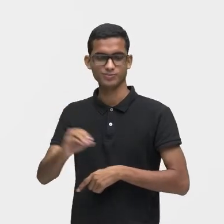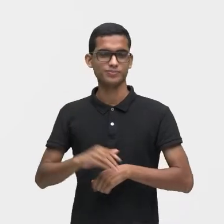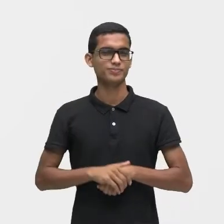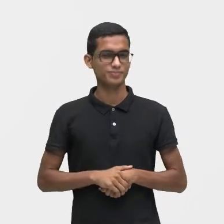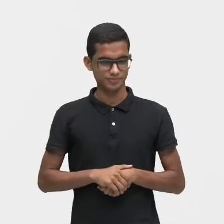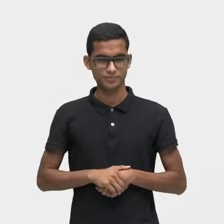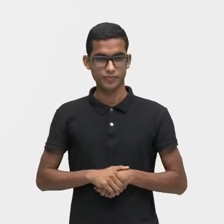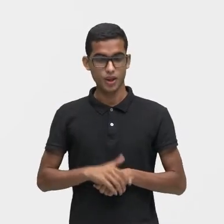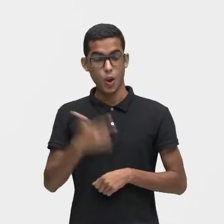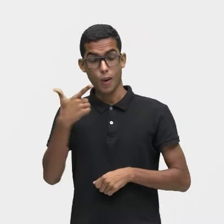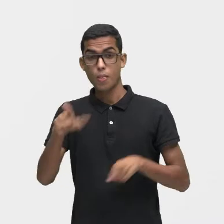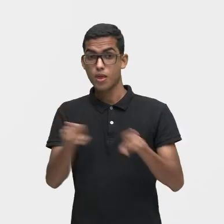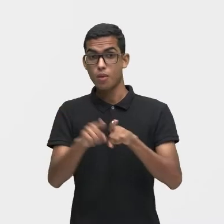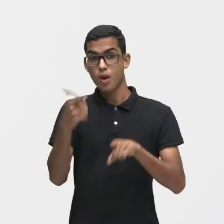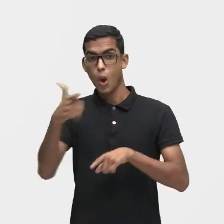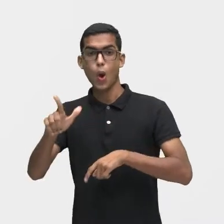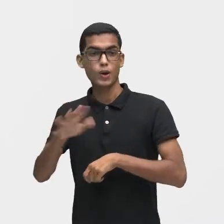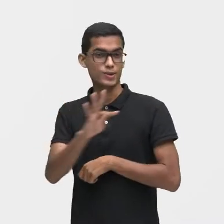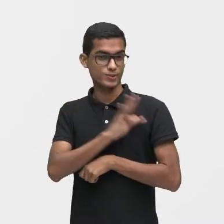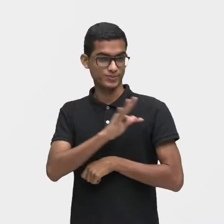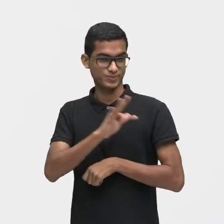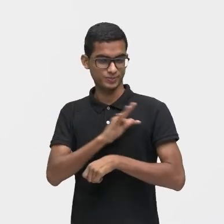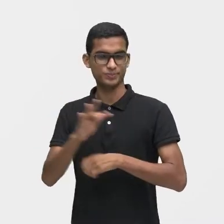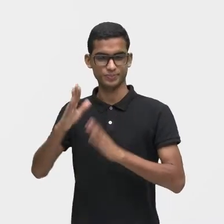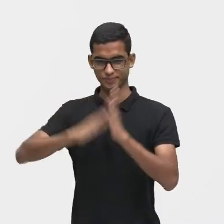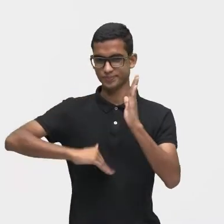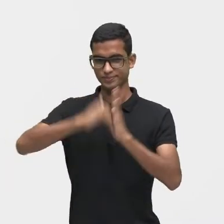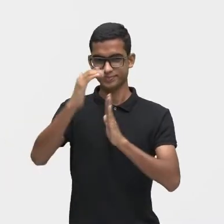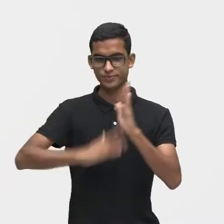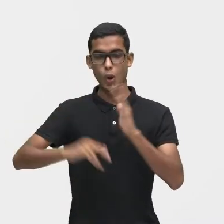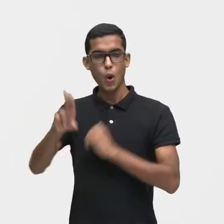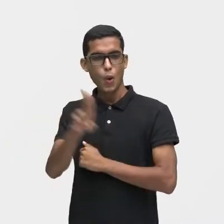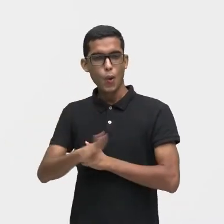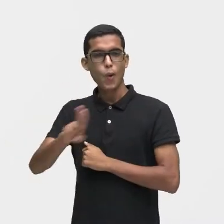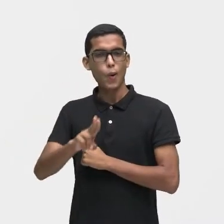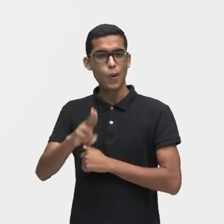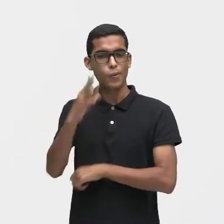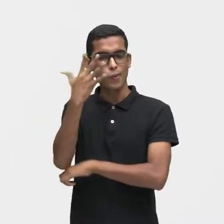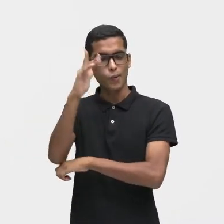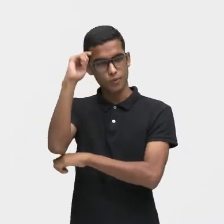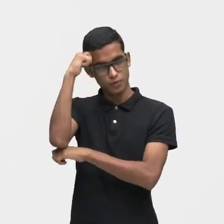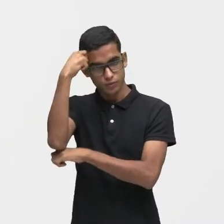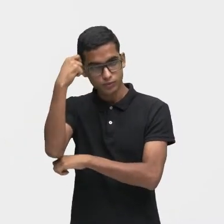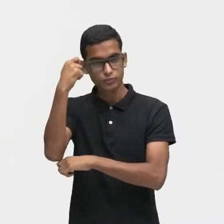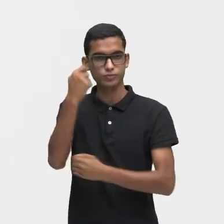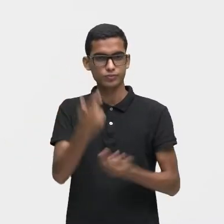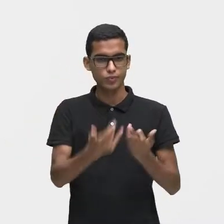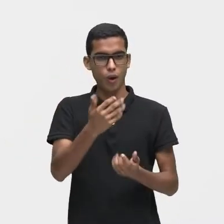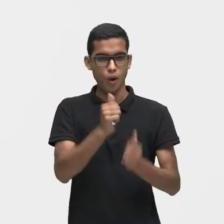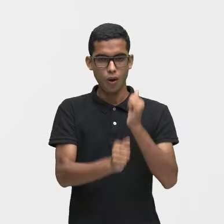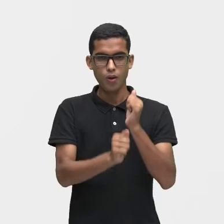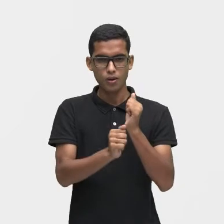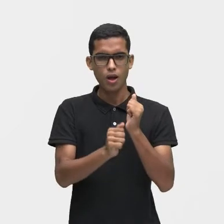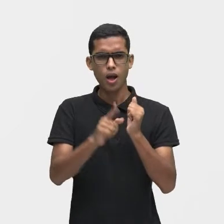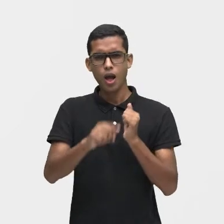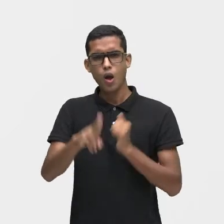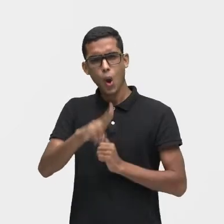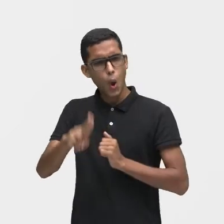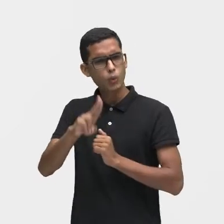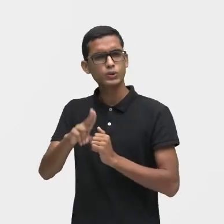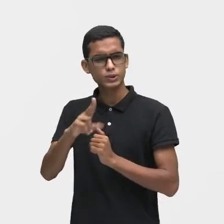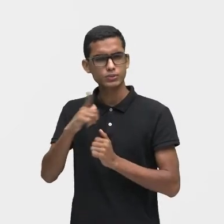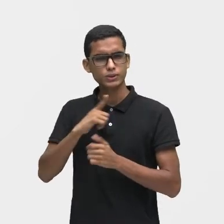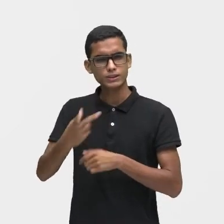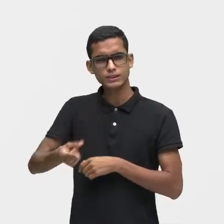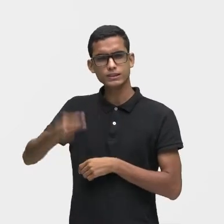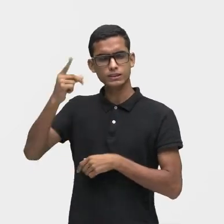outra técnica de pintura. Então, o uso do carvão é o método artístico de desenho mais antigo que se conhece e, ao mesmo tempo,